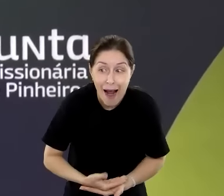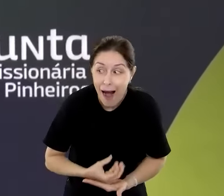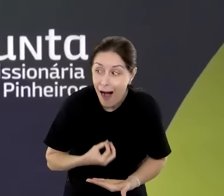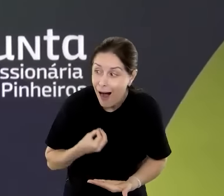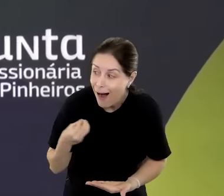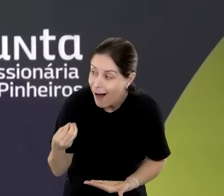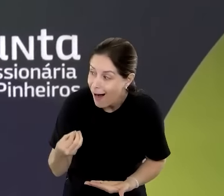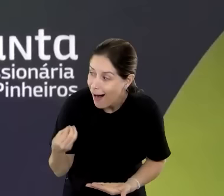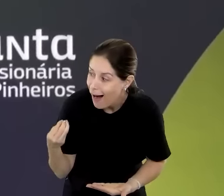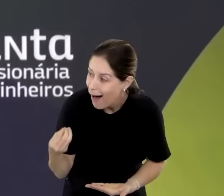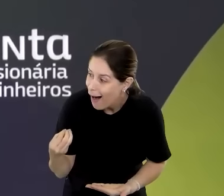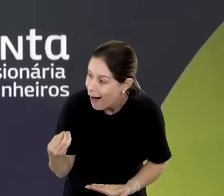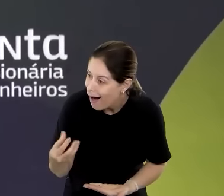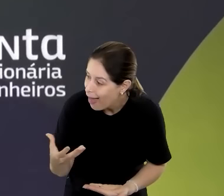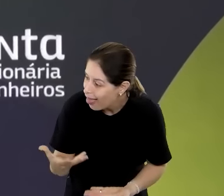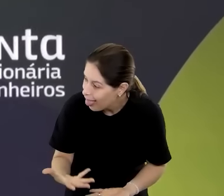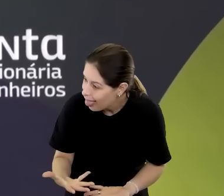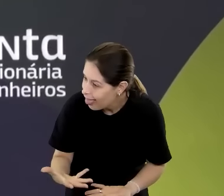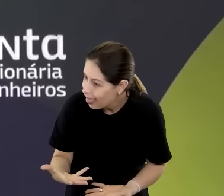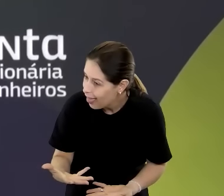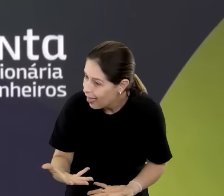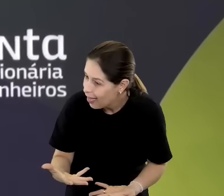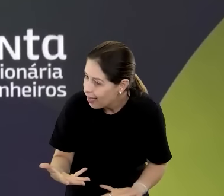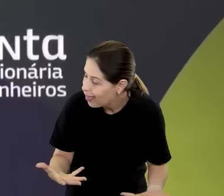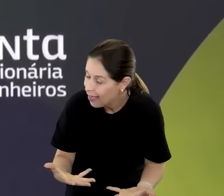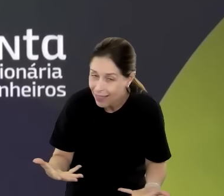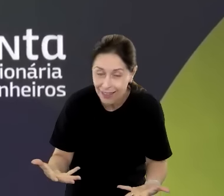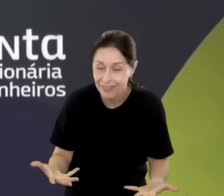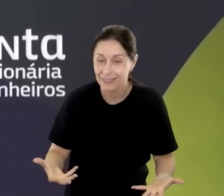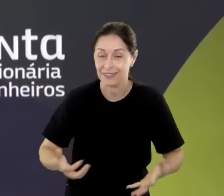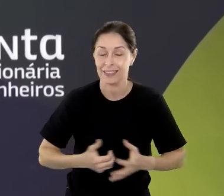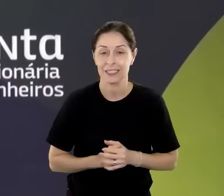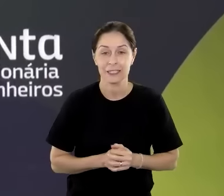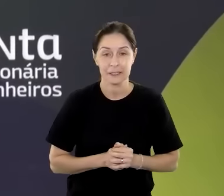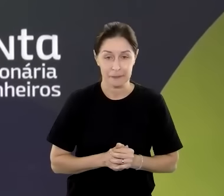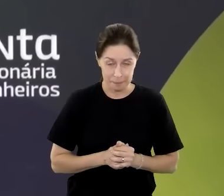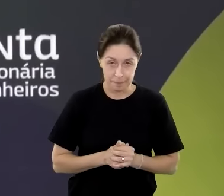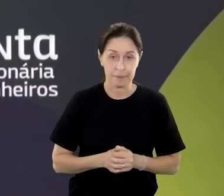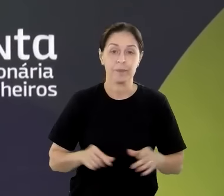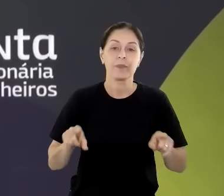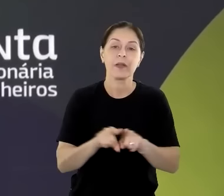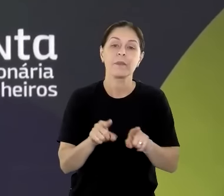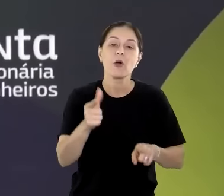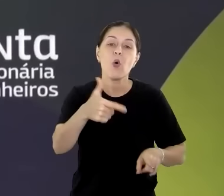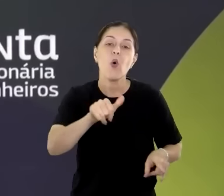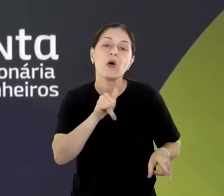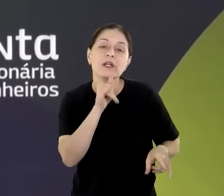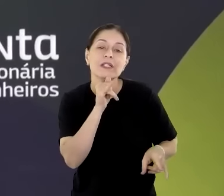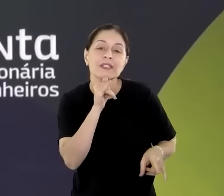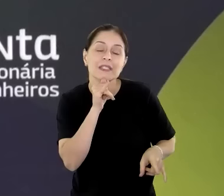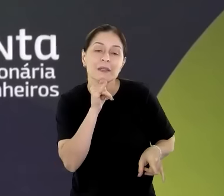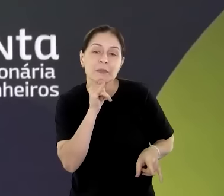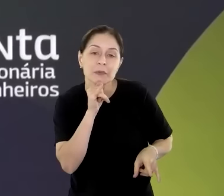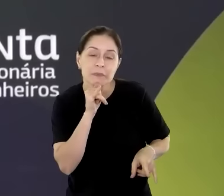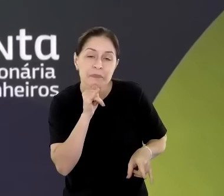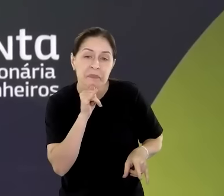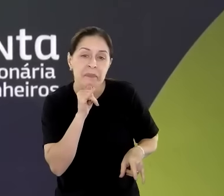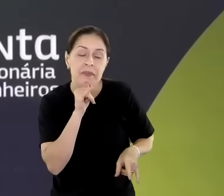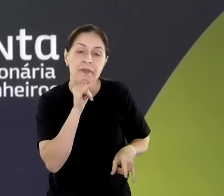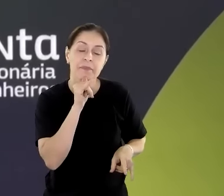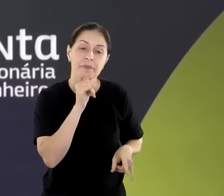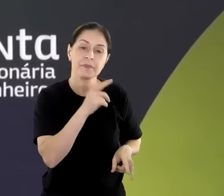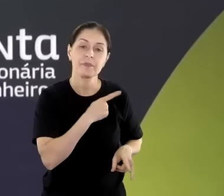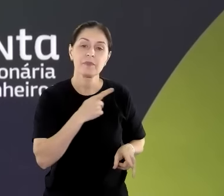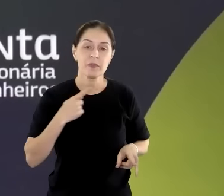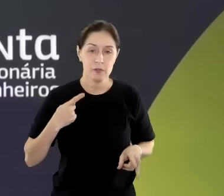Um colega de turma me disse assim, pastor, eu fui fazer uma cerimônia de casamento, semana passada, de gente da igreja, pasmem